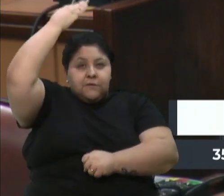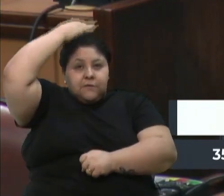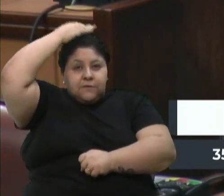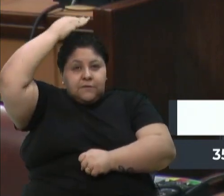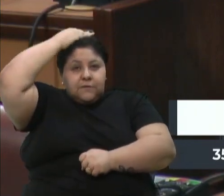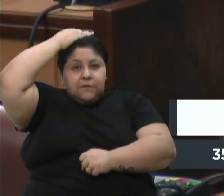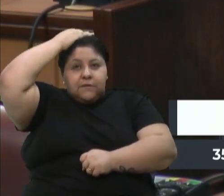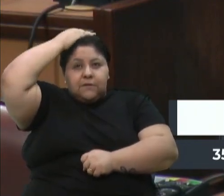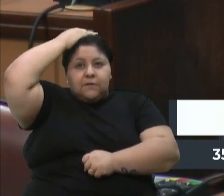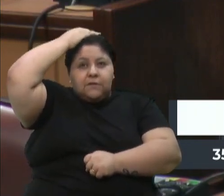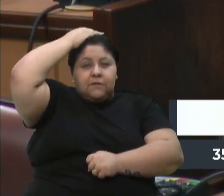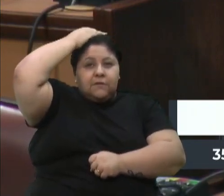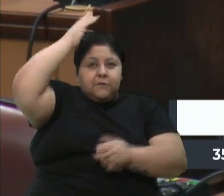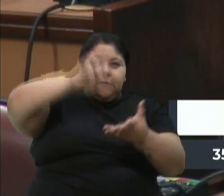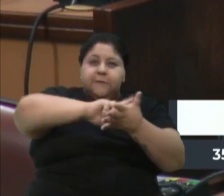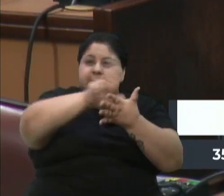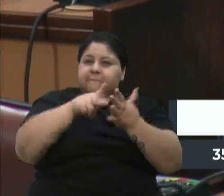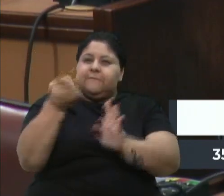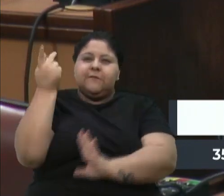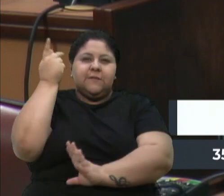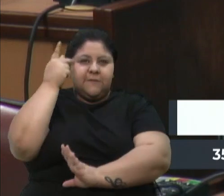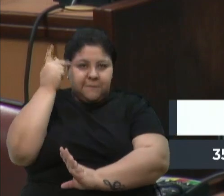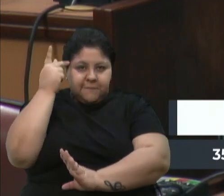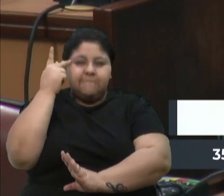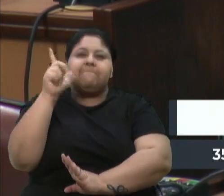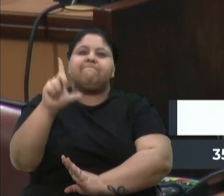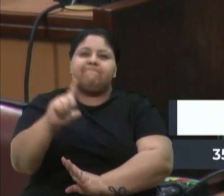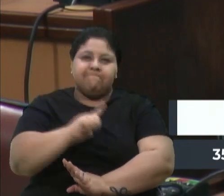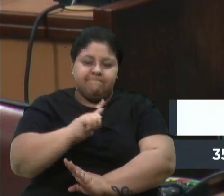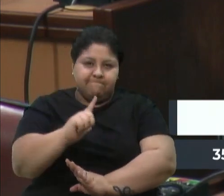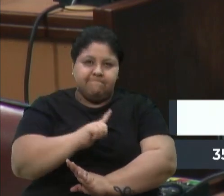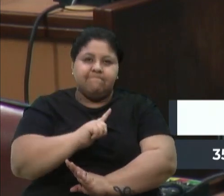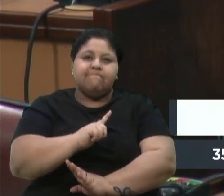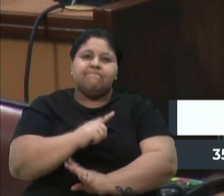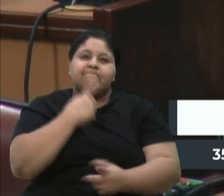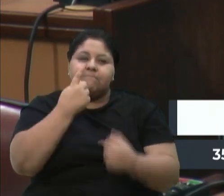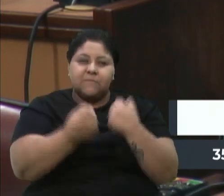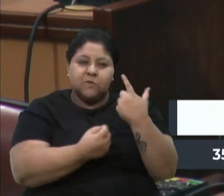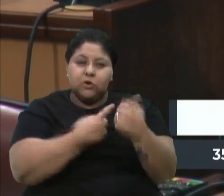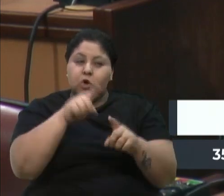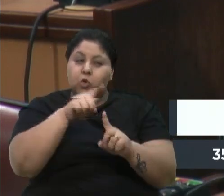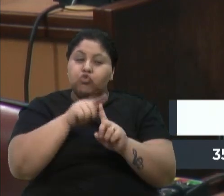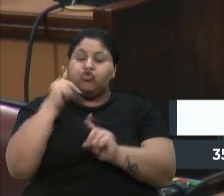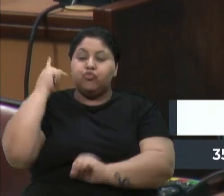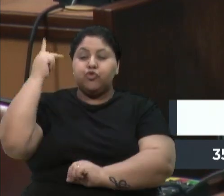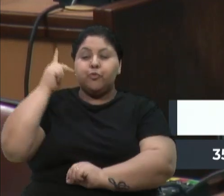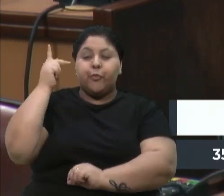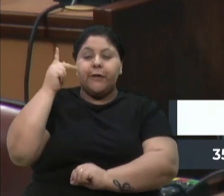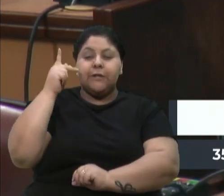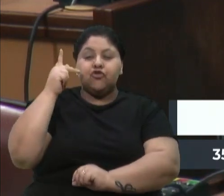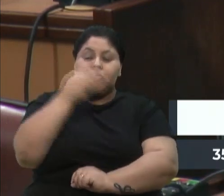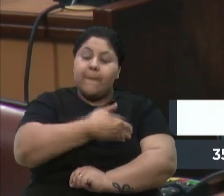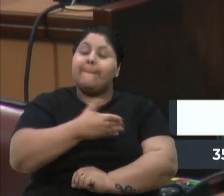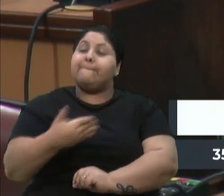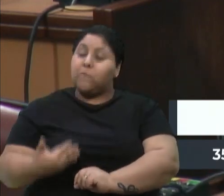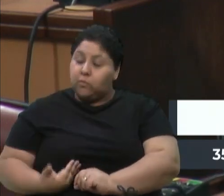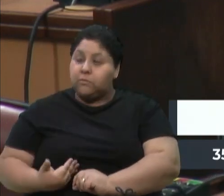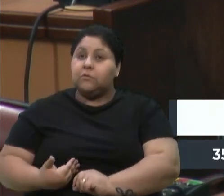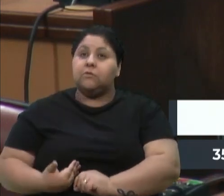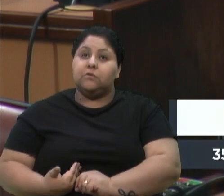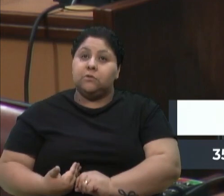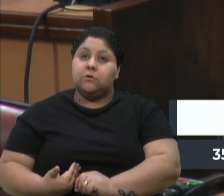Presidente Prudente, São Paulo, todas têm algum tipo de política pública, inclusive, para